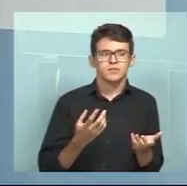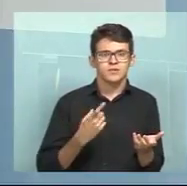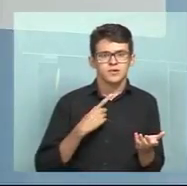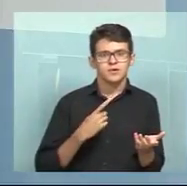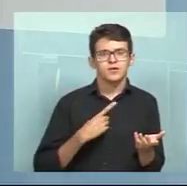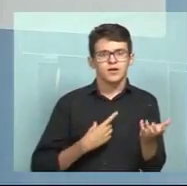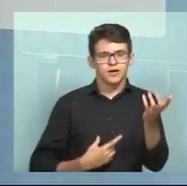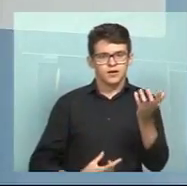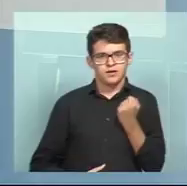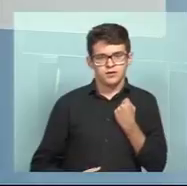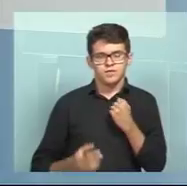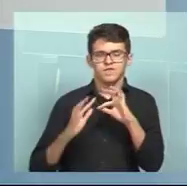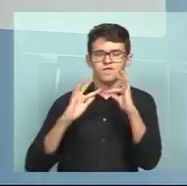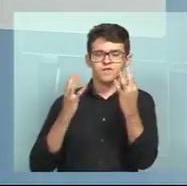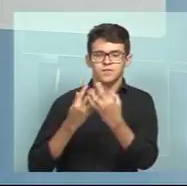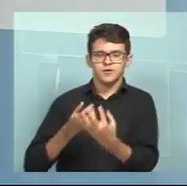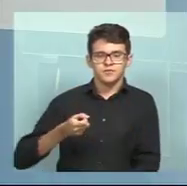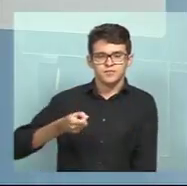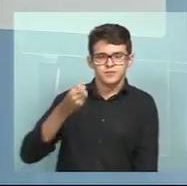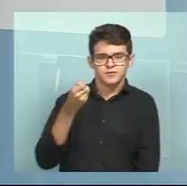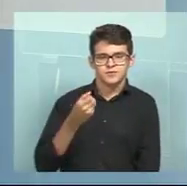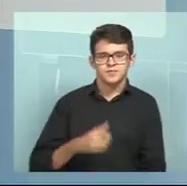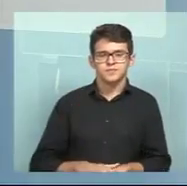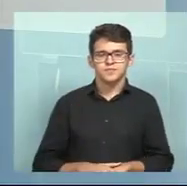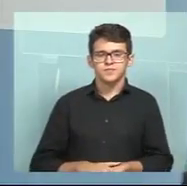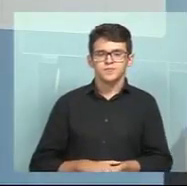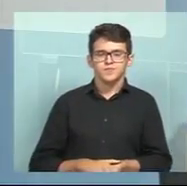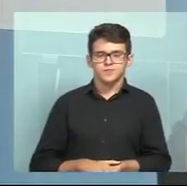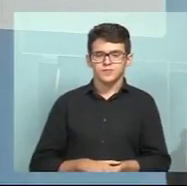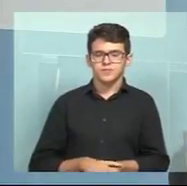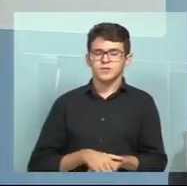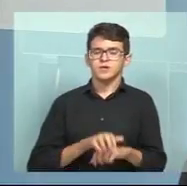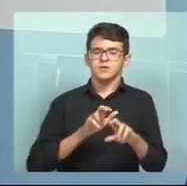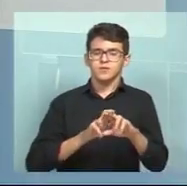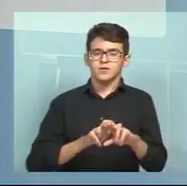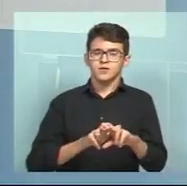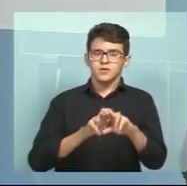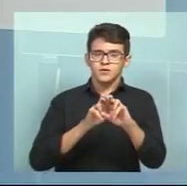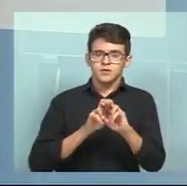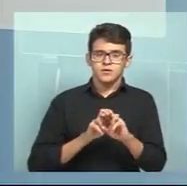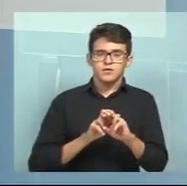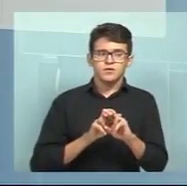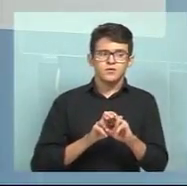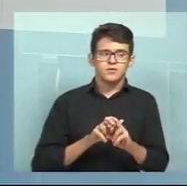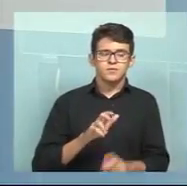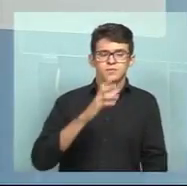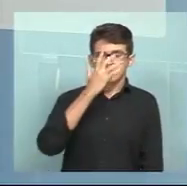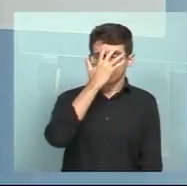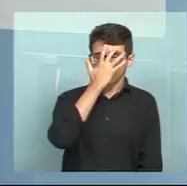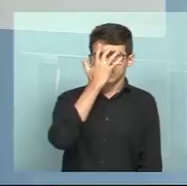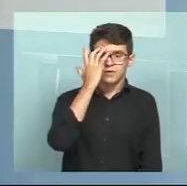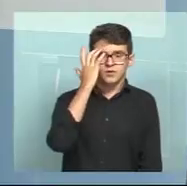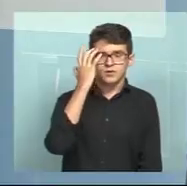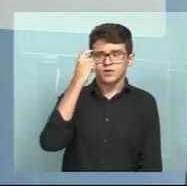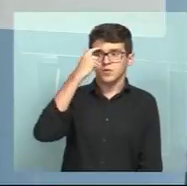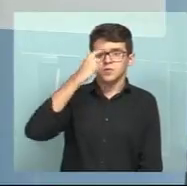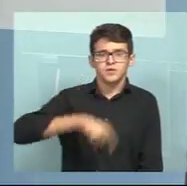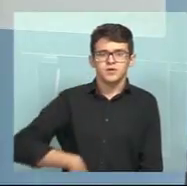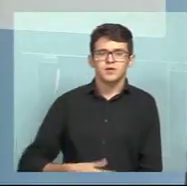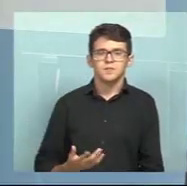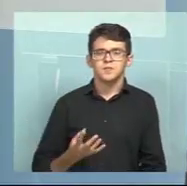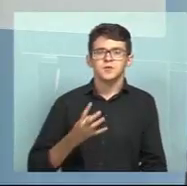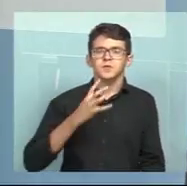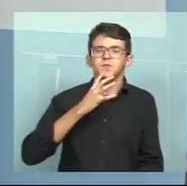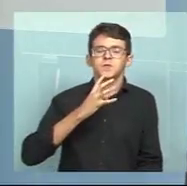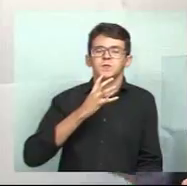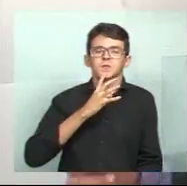pessoas não entendem, por que é que o Lula tem 35%? Porque as pessoas não têm essas informações que eu estou passando aqui, né, Luiz? Ou até tem, mas diz